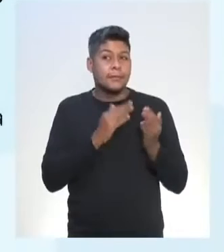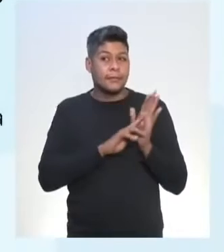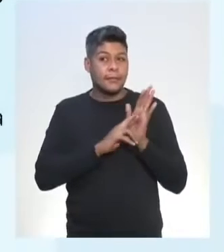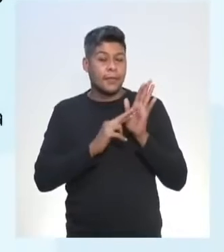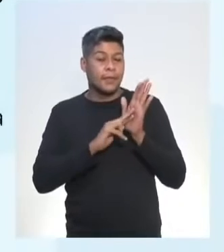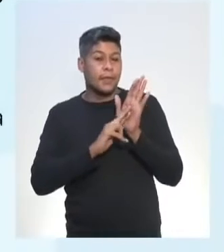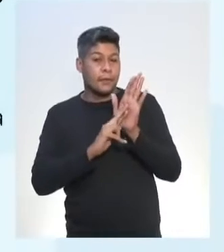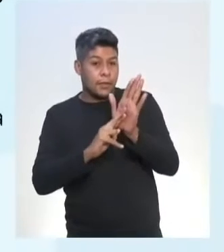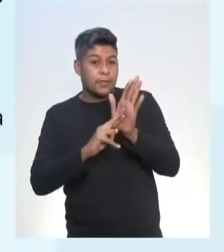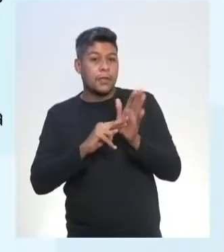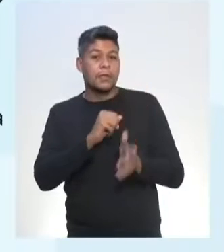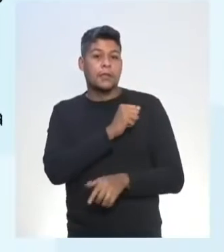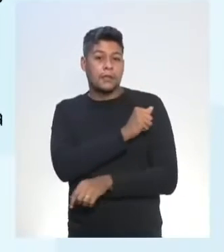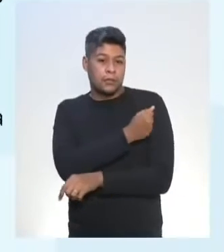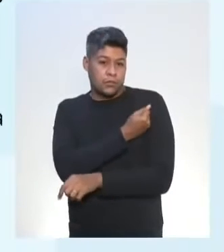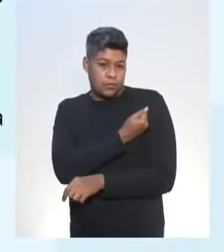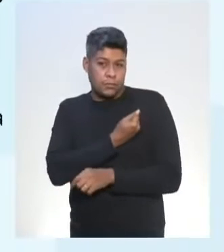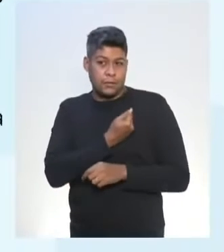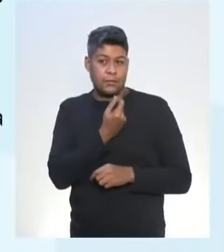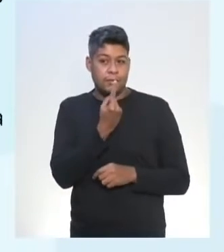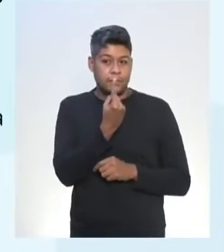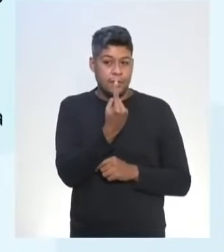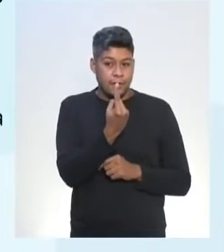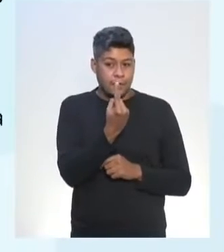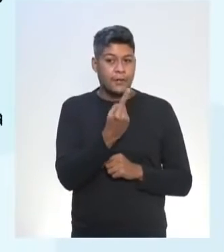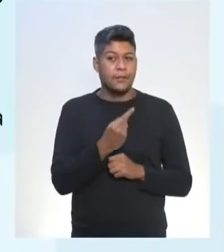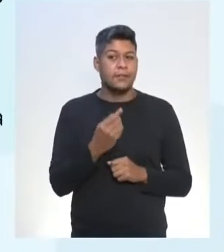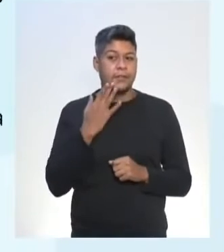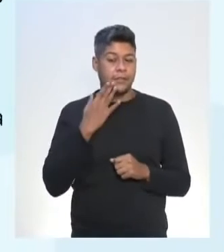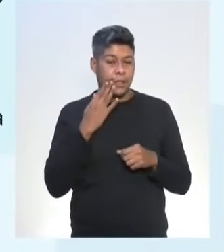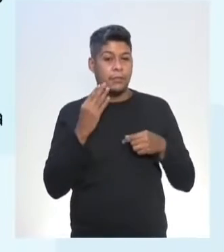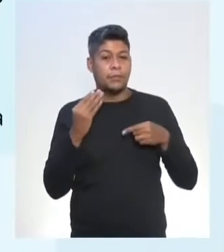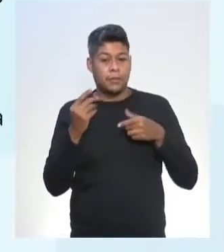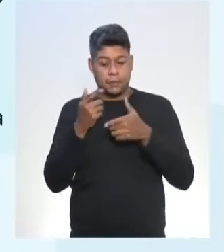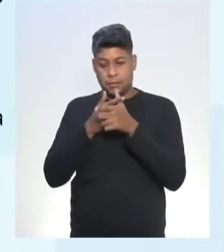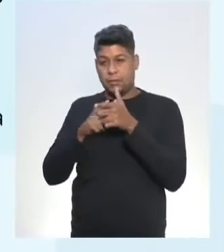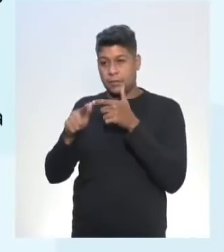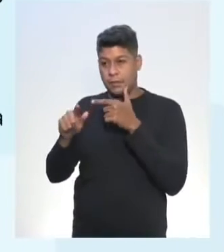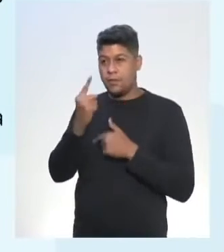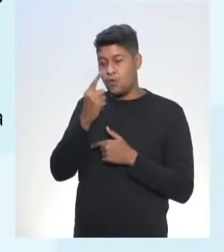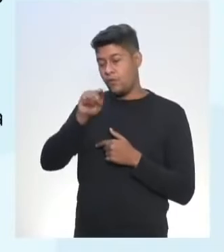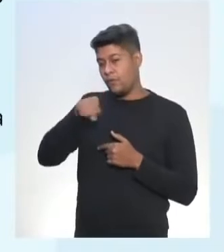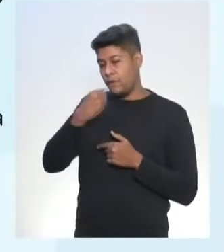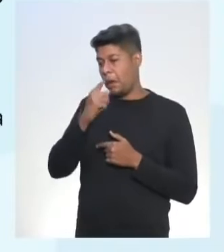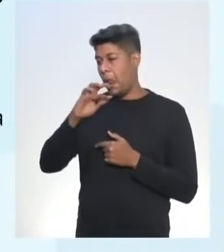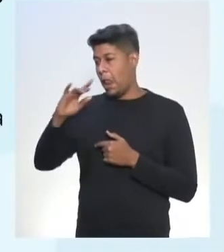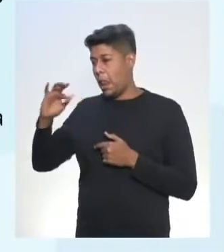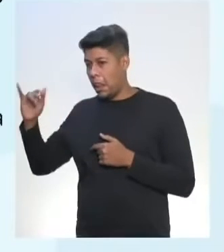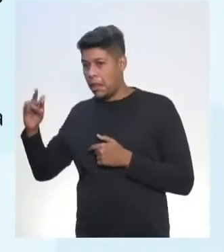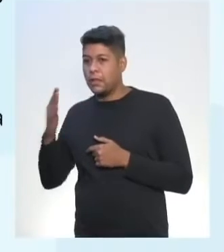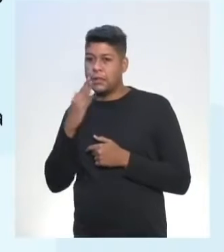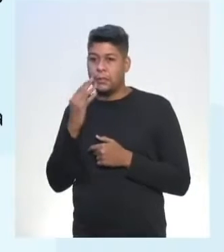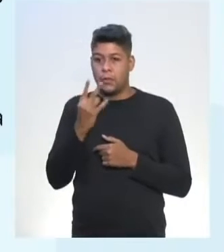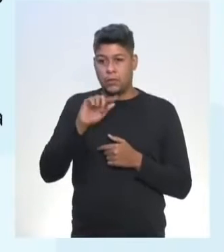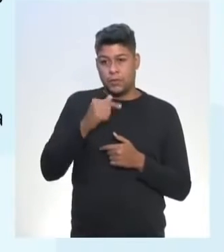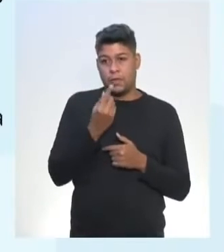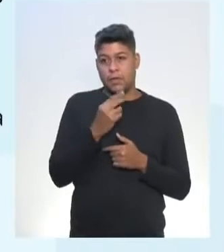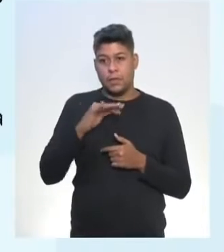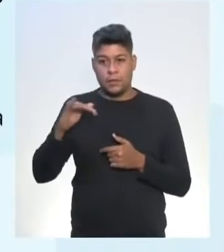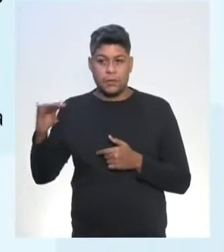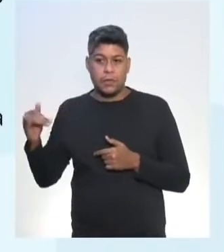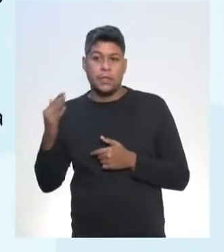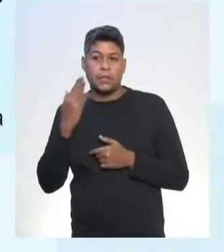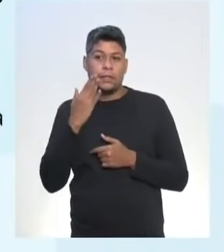um número maior que 1 ou seja quando você fizer a divisão você vai encontrar um, alguma coisa dois, alguma coisa